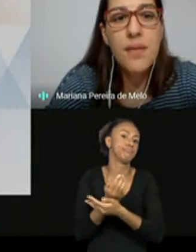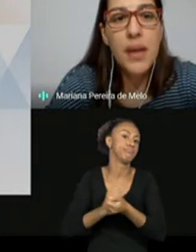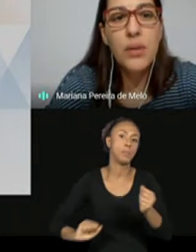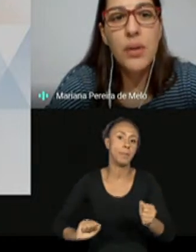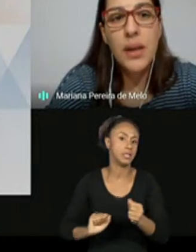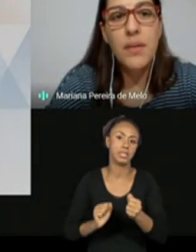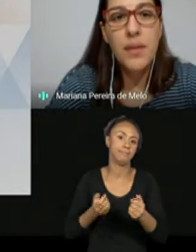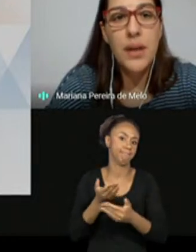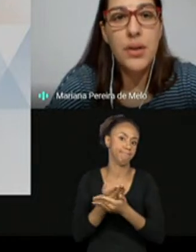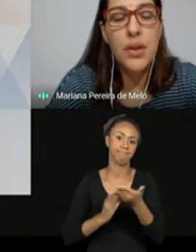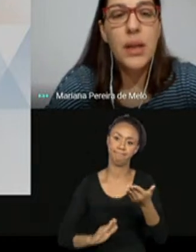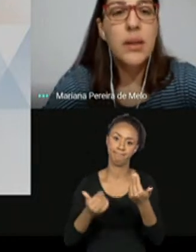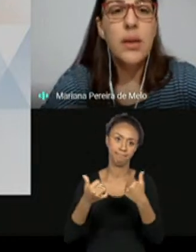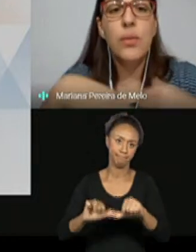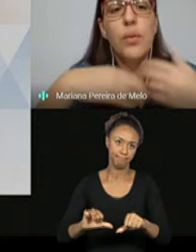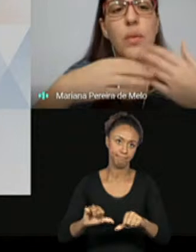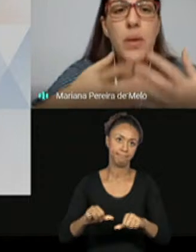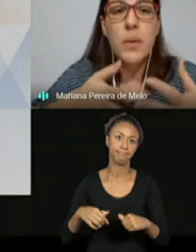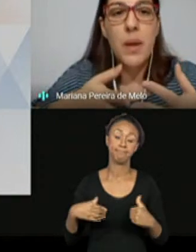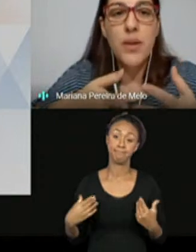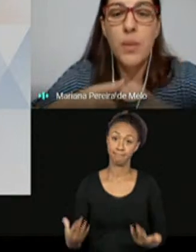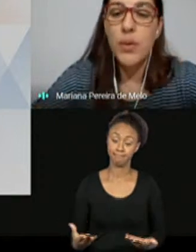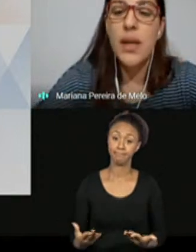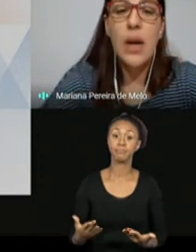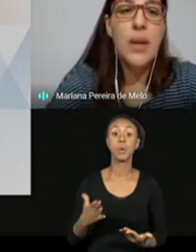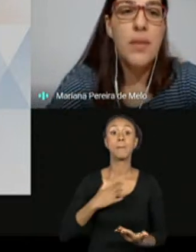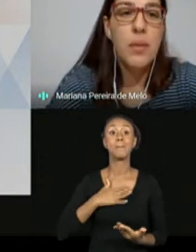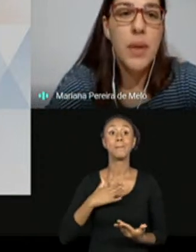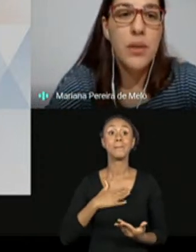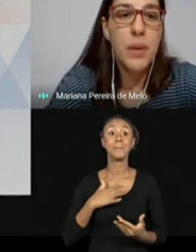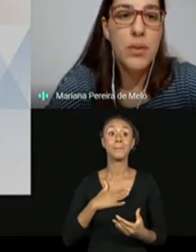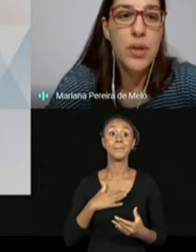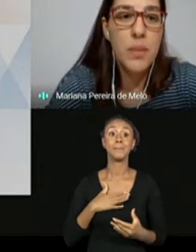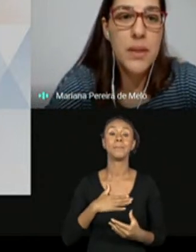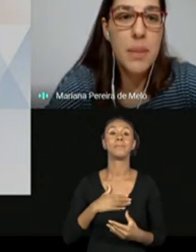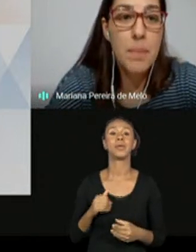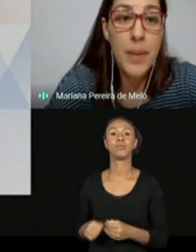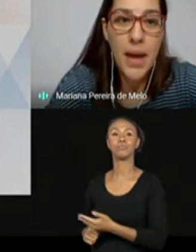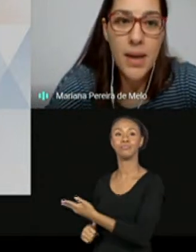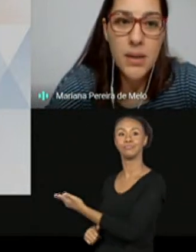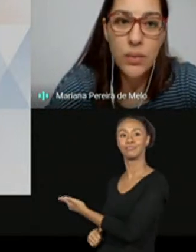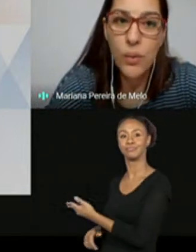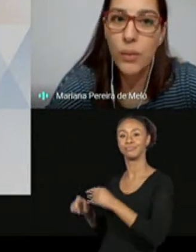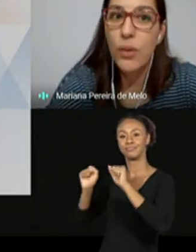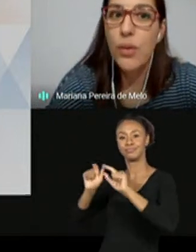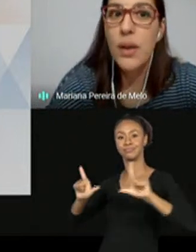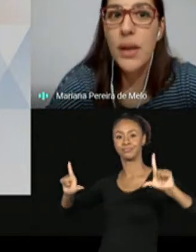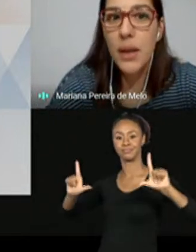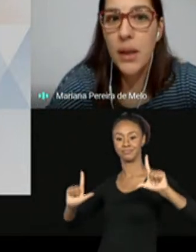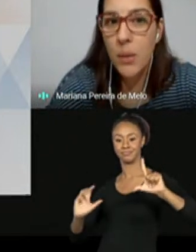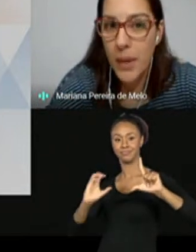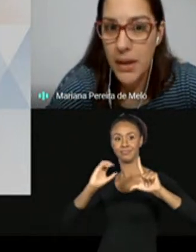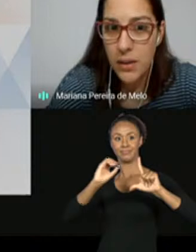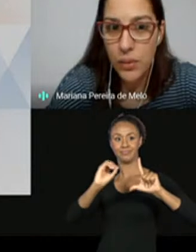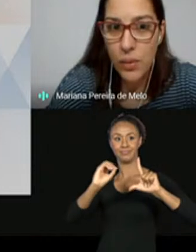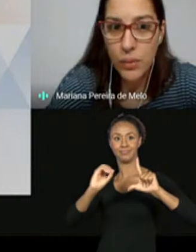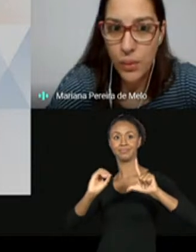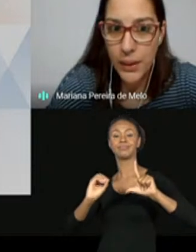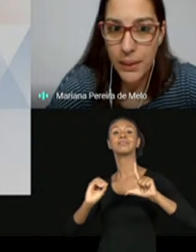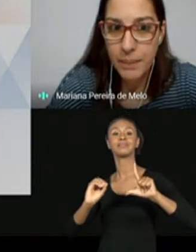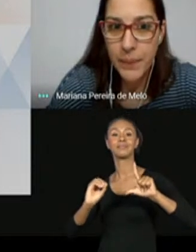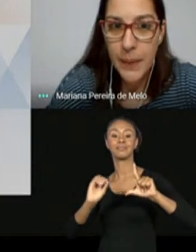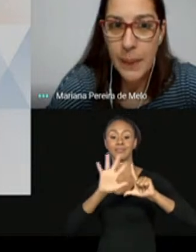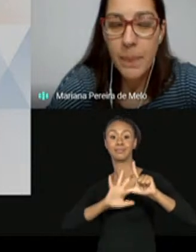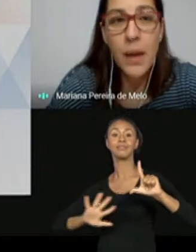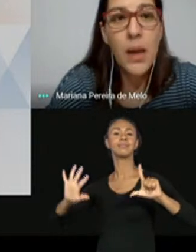esse evento aí em verde. Então, o meu espaço amostral, ele é formado pelos chips que passam no controle e que não passam no